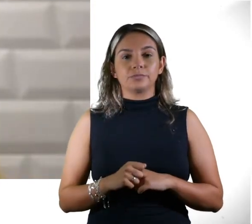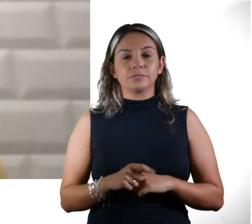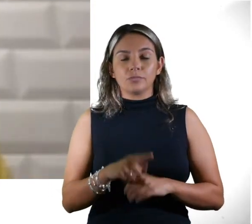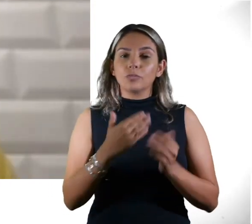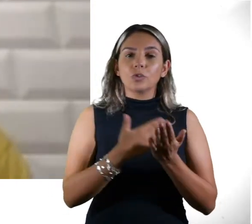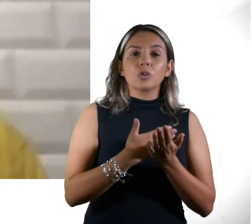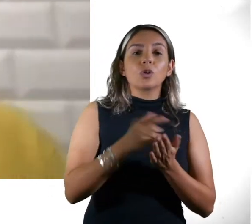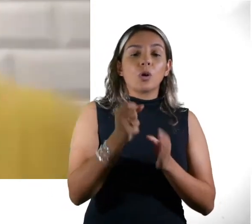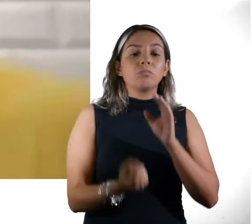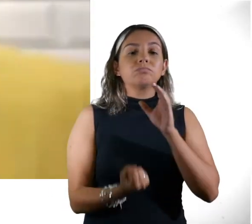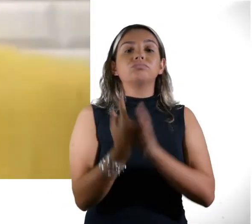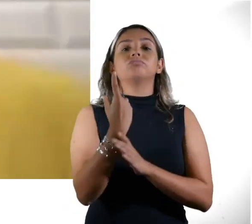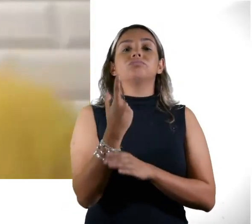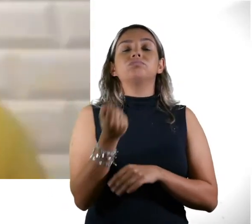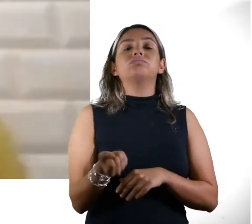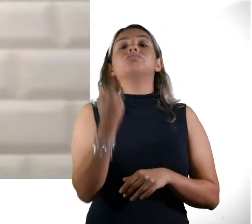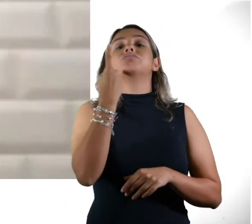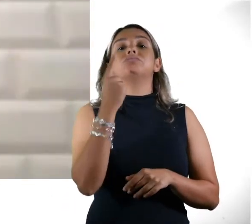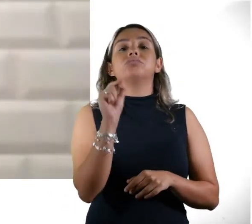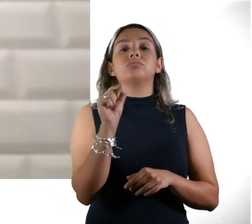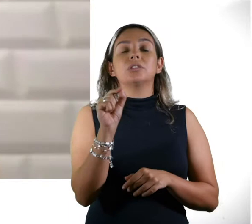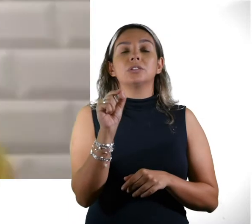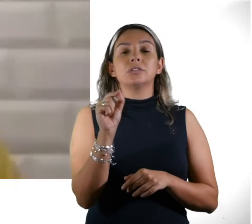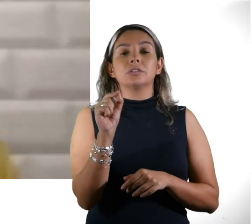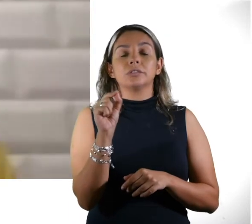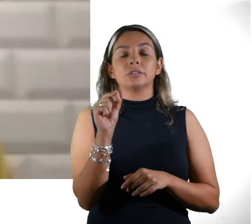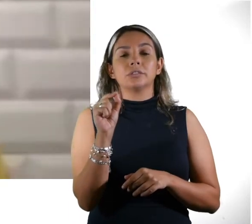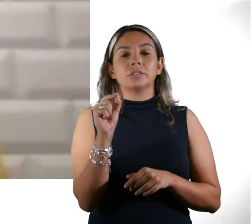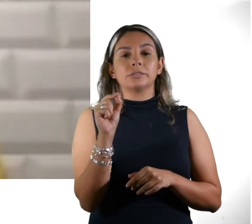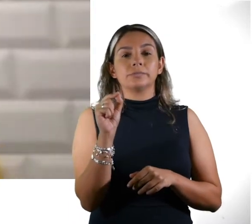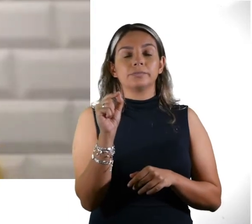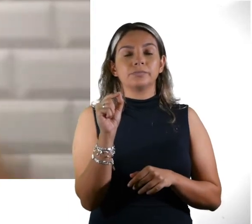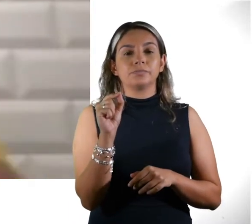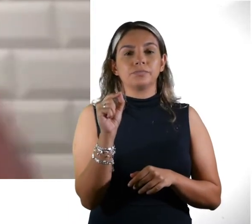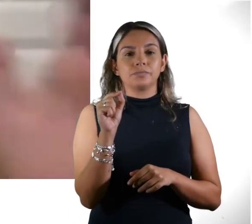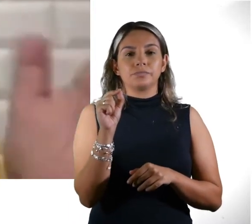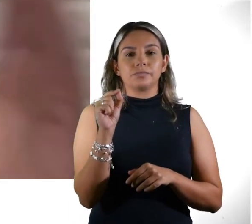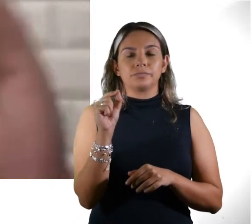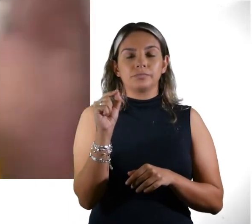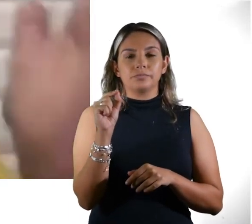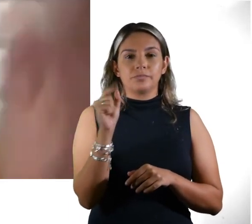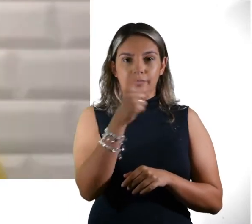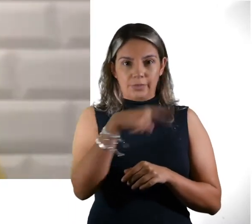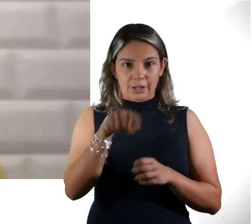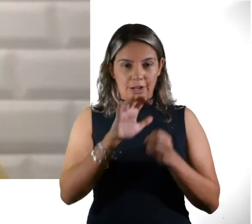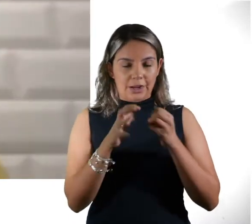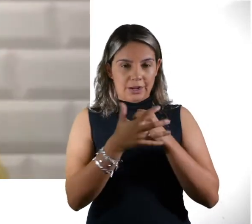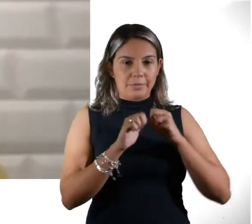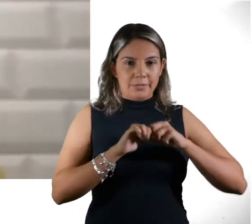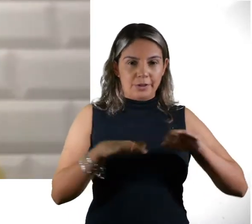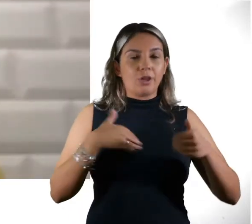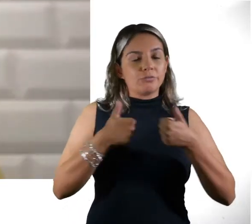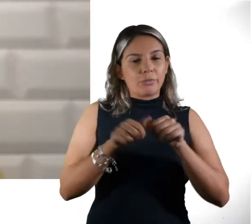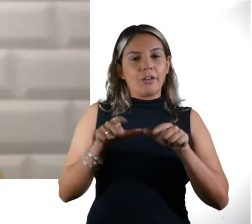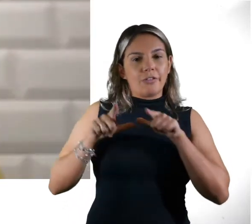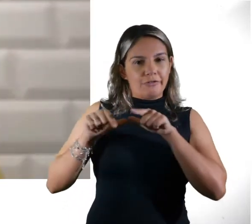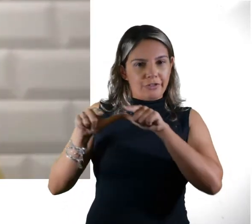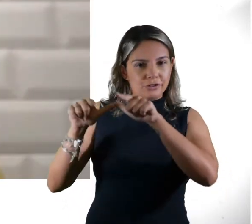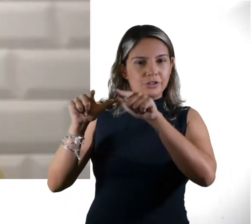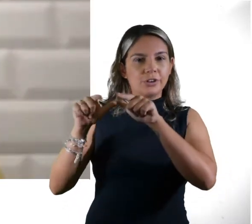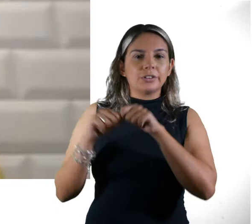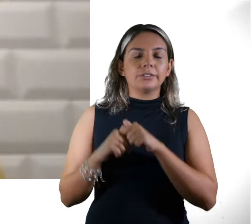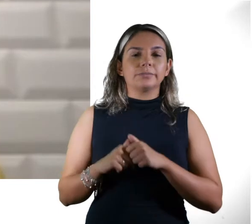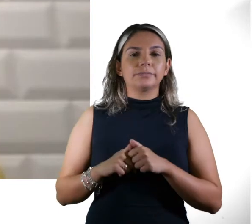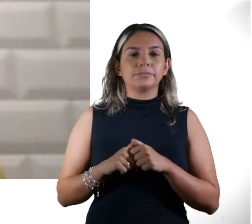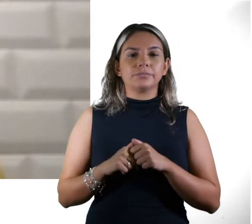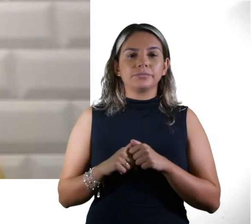surgiu de uma situação real, que nesta pandemia estava viajando, acho que foi até